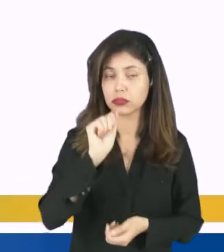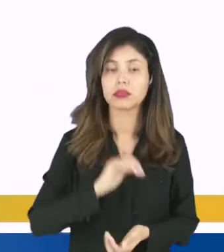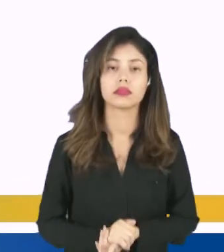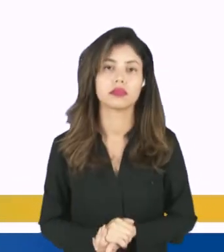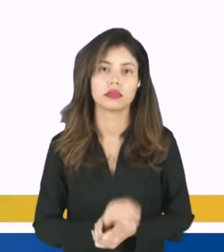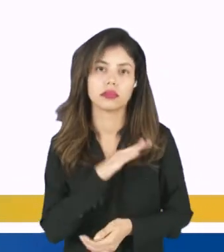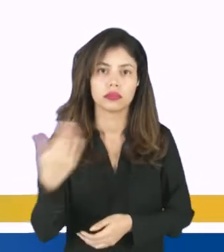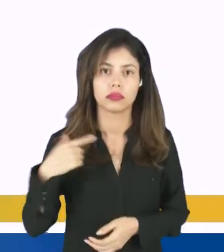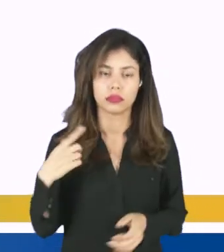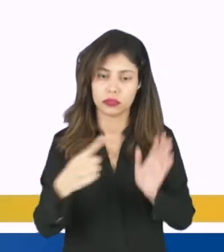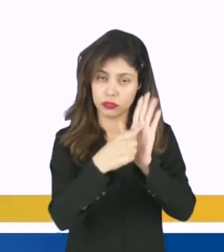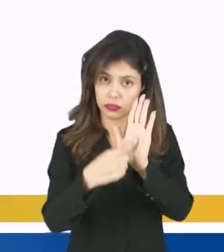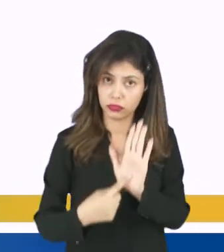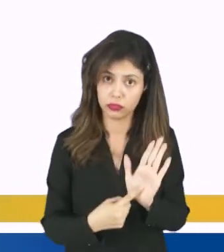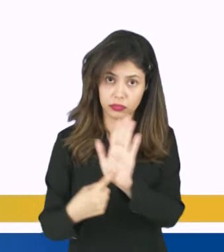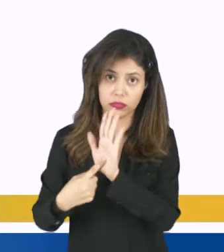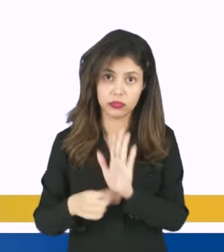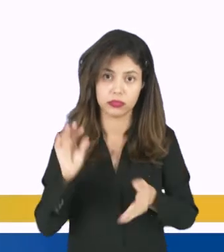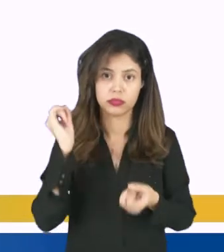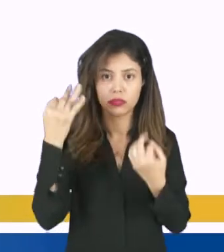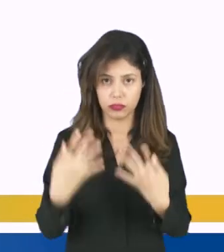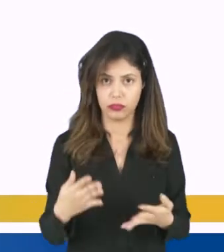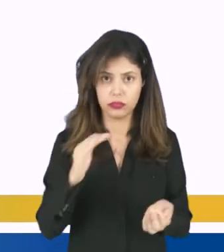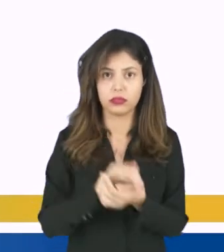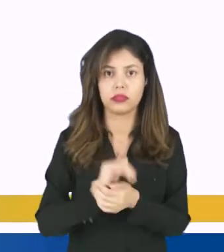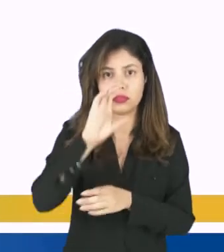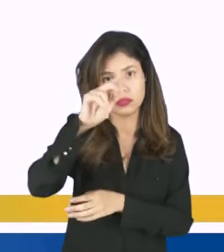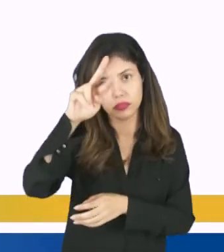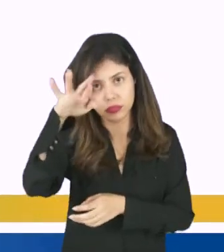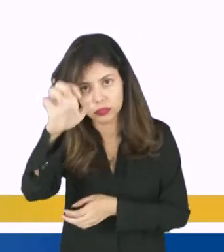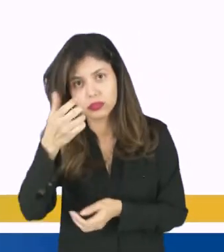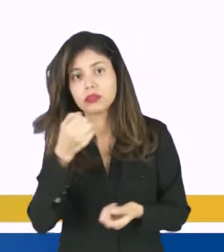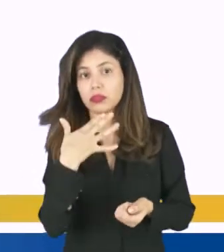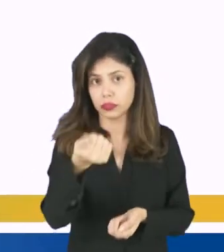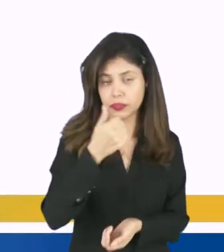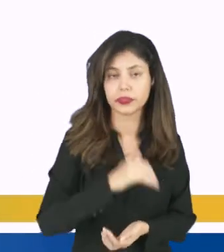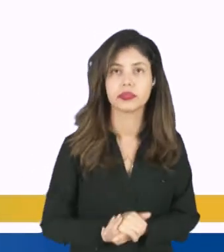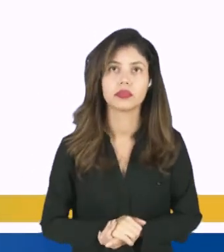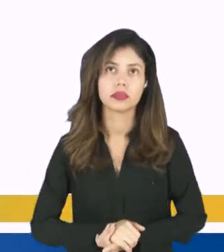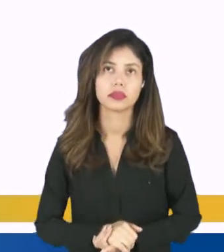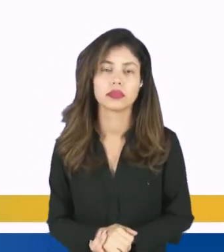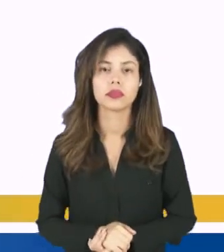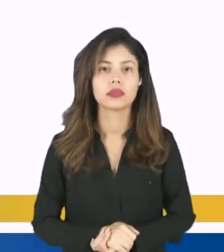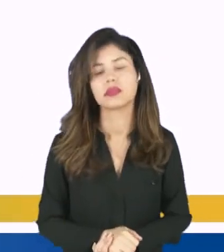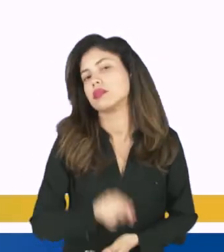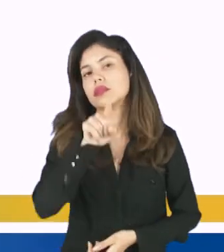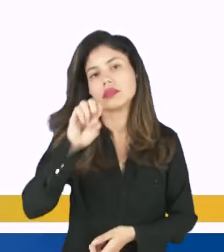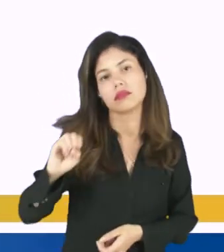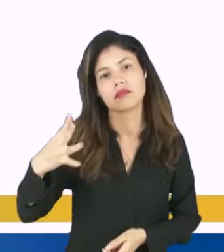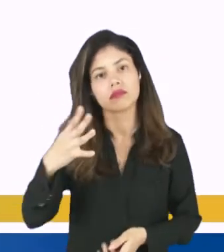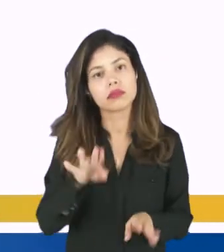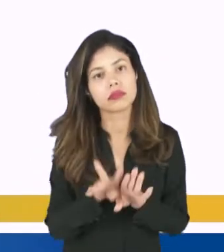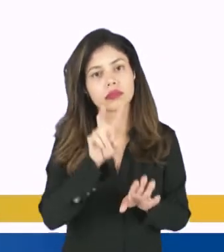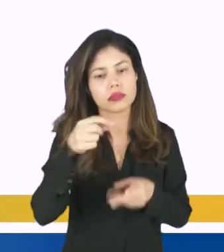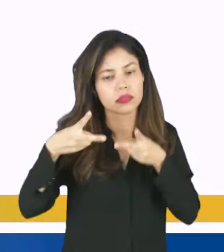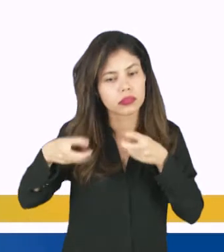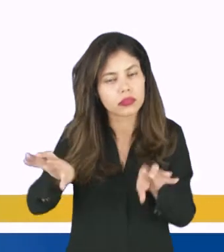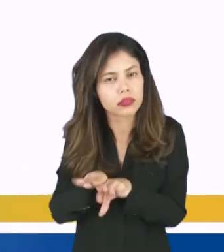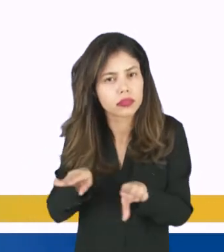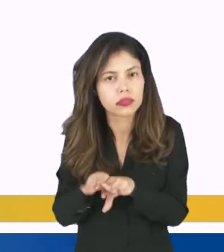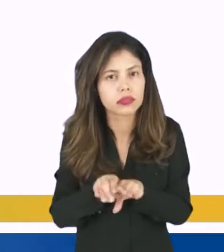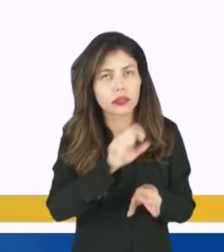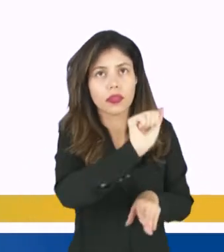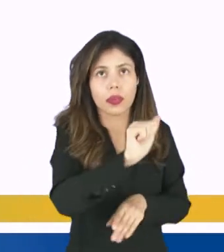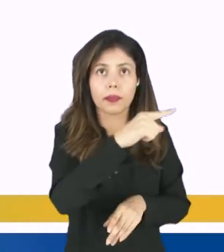da divisão de um polinômio P de x por um polinômio do tipo x menos A é o valor numérico